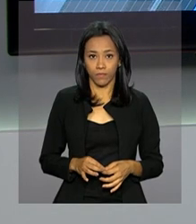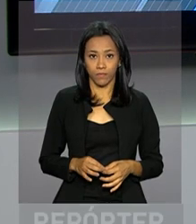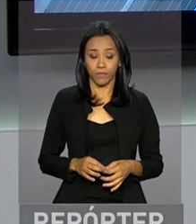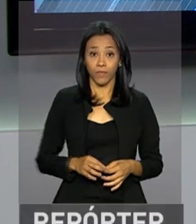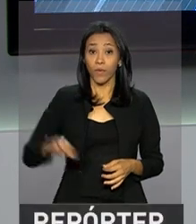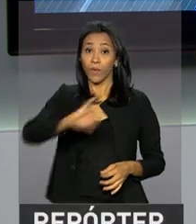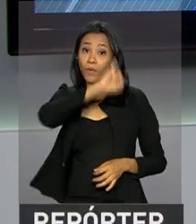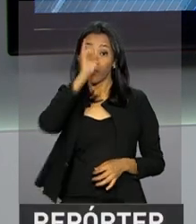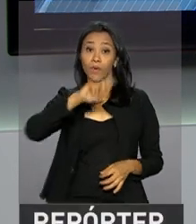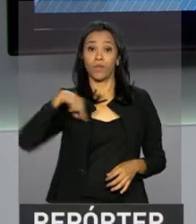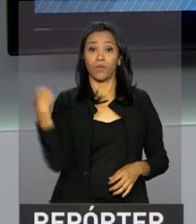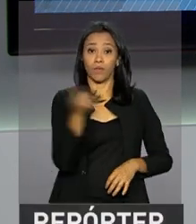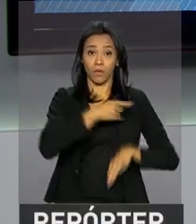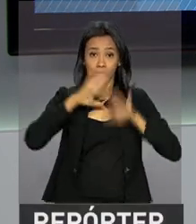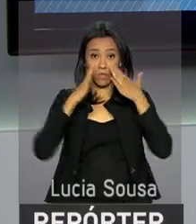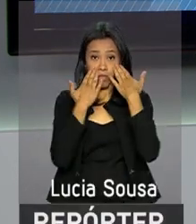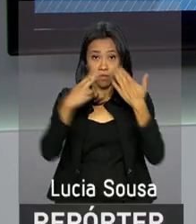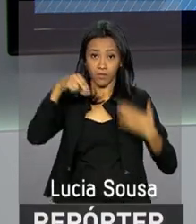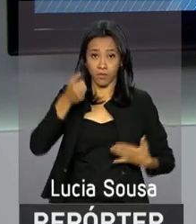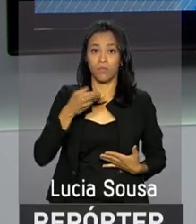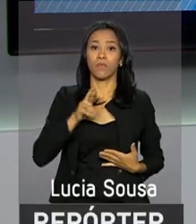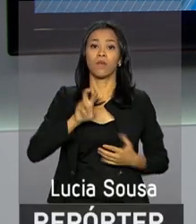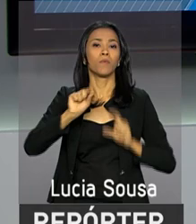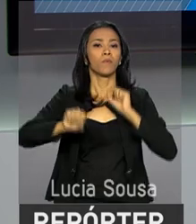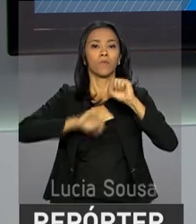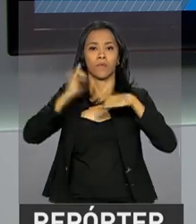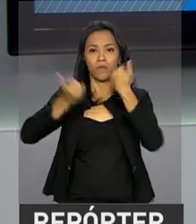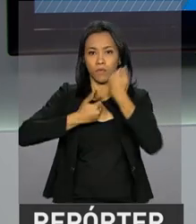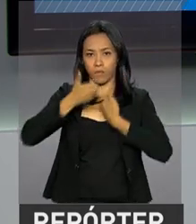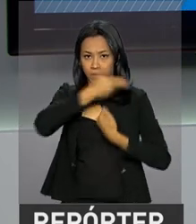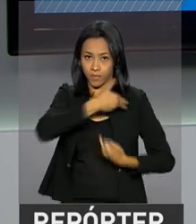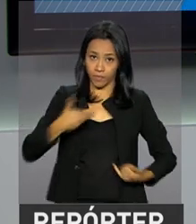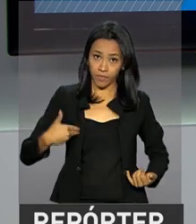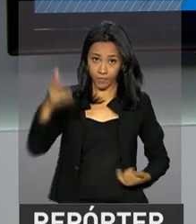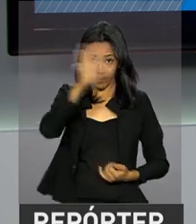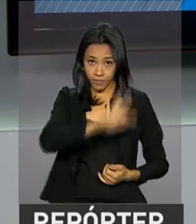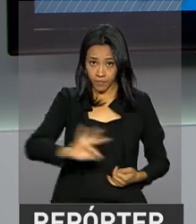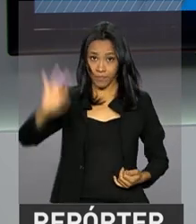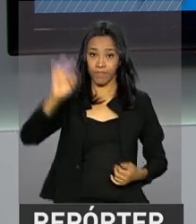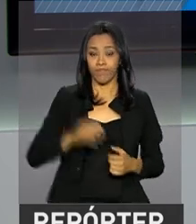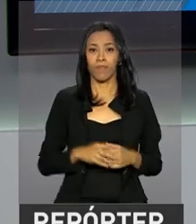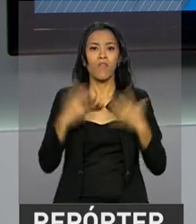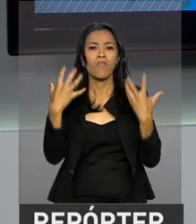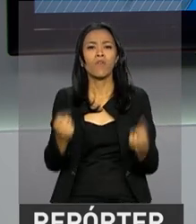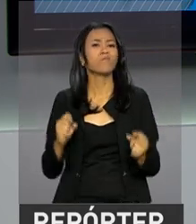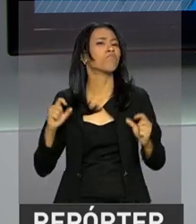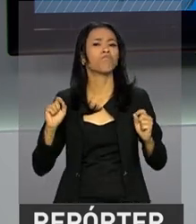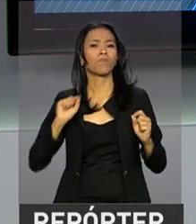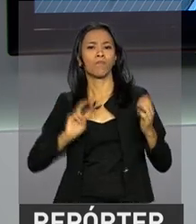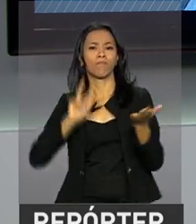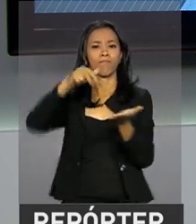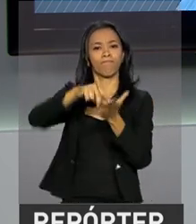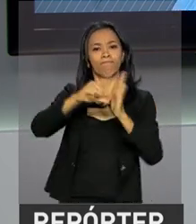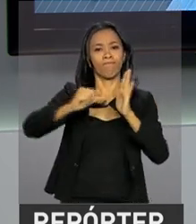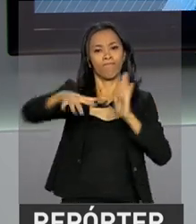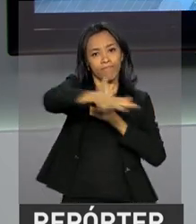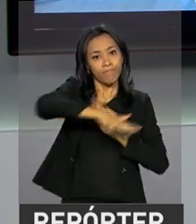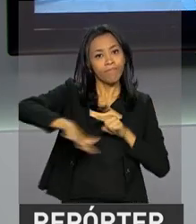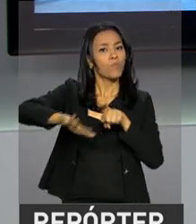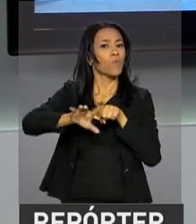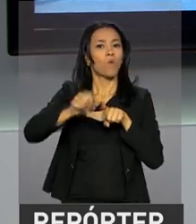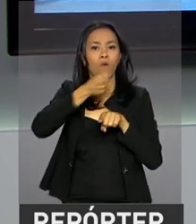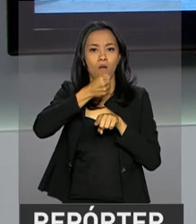lá estamos de volta com o repórter nbr as notícias do governo federal vamos voltar ao palácio do planalto para